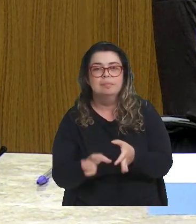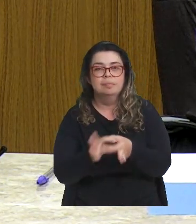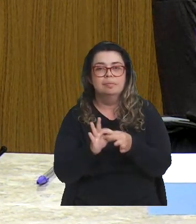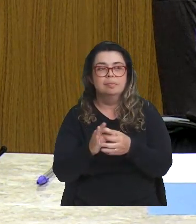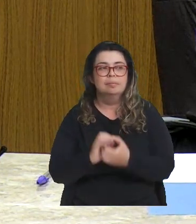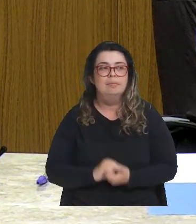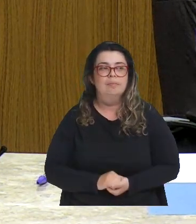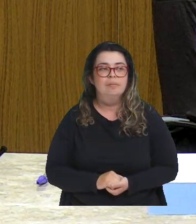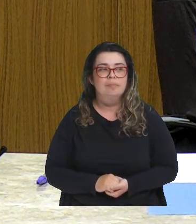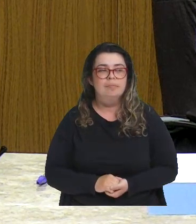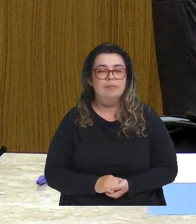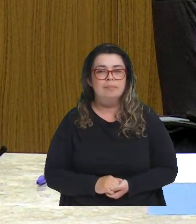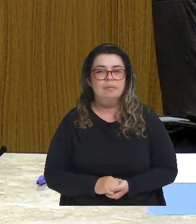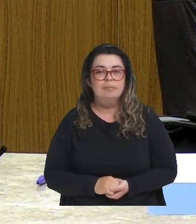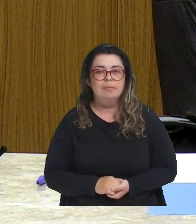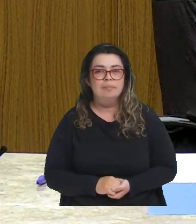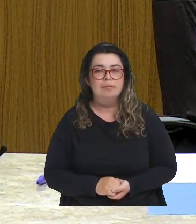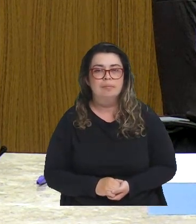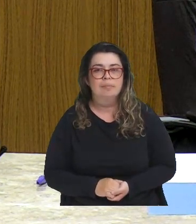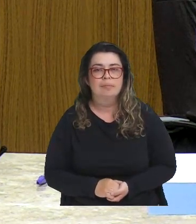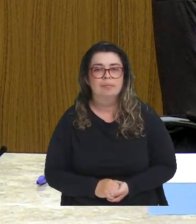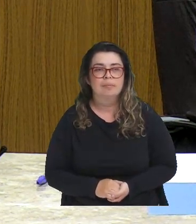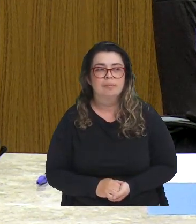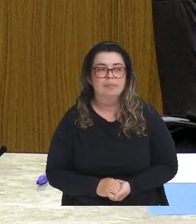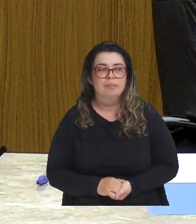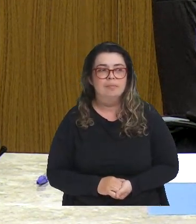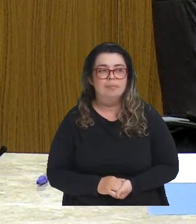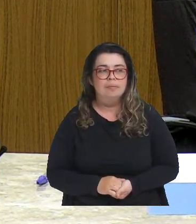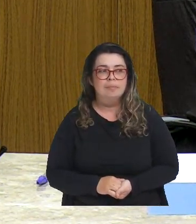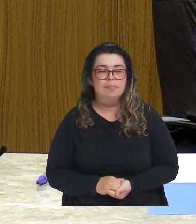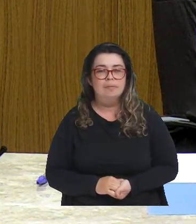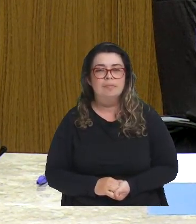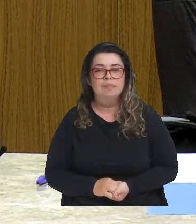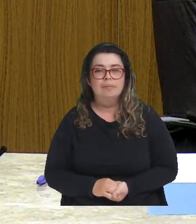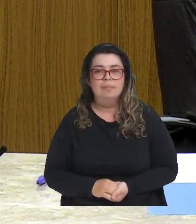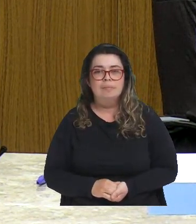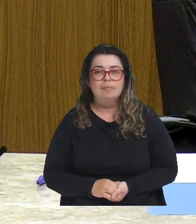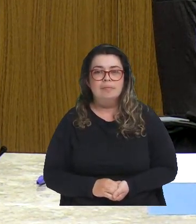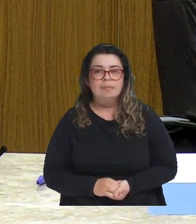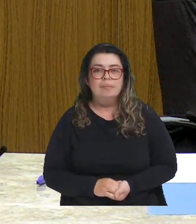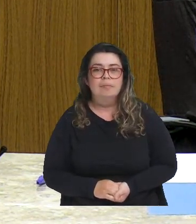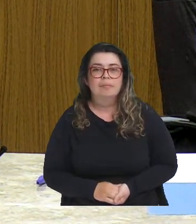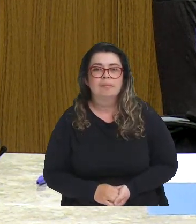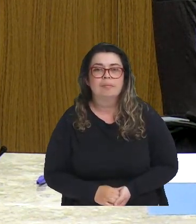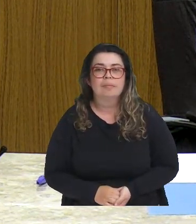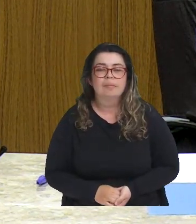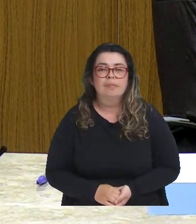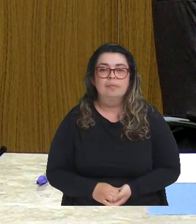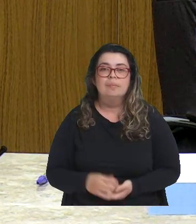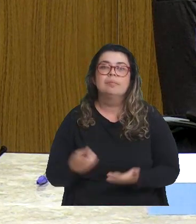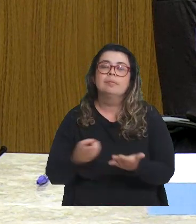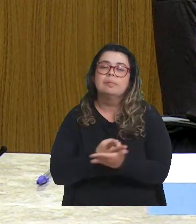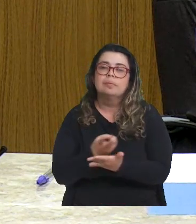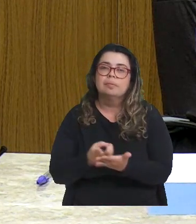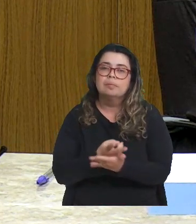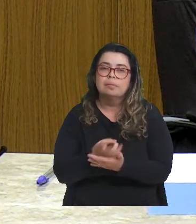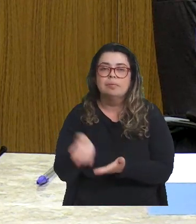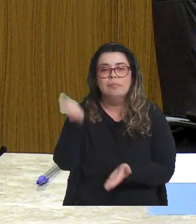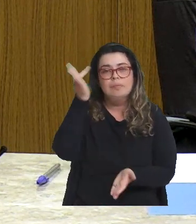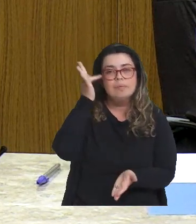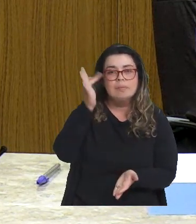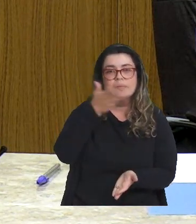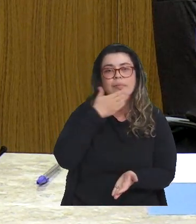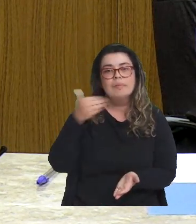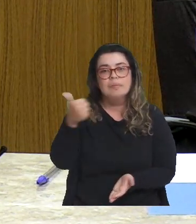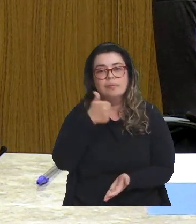sobrinho se encontra na Austrália, buscando um futuro melhor, e é o que desejo para